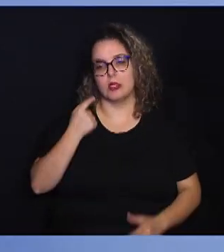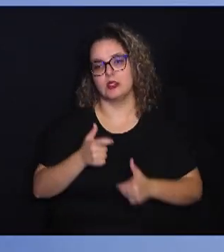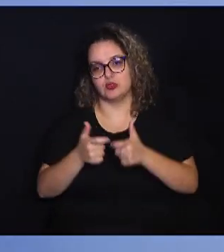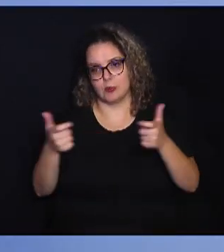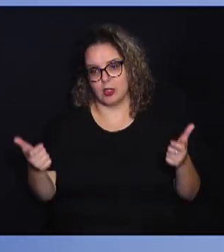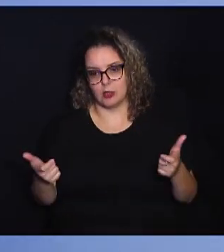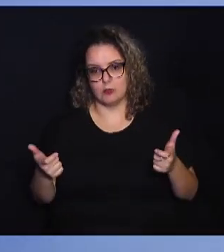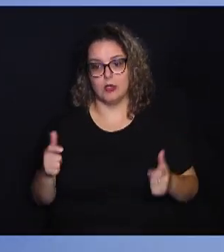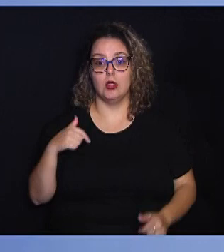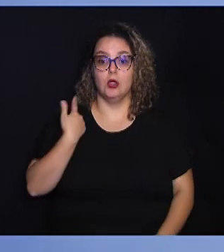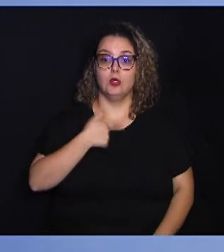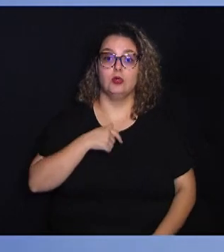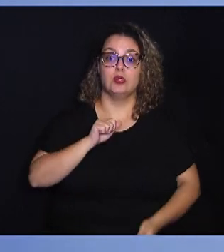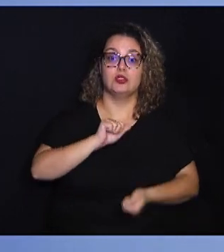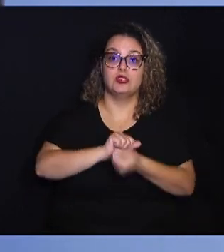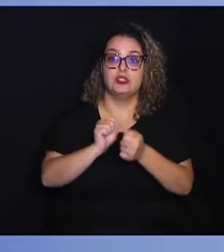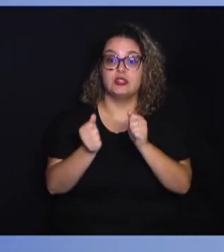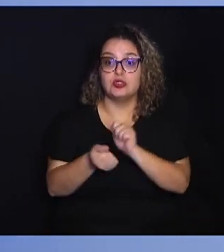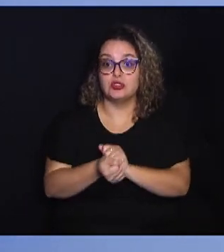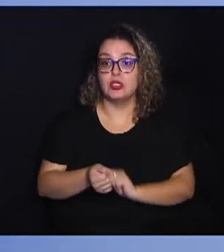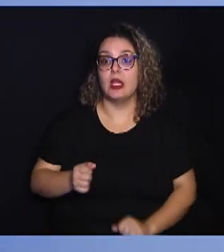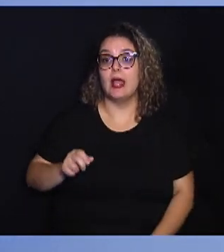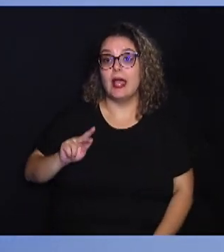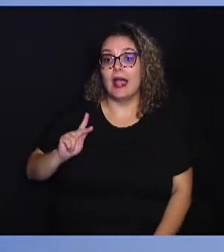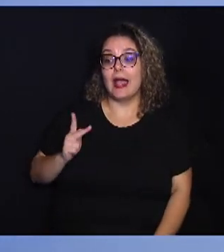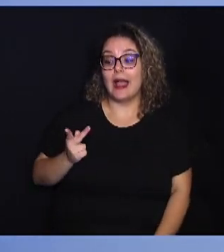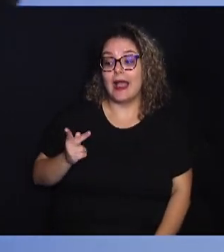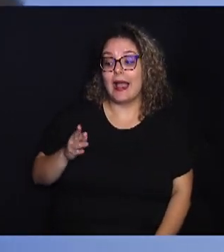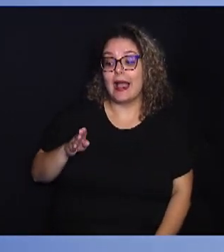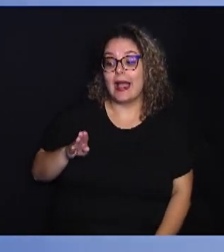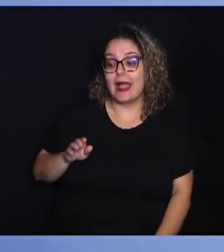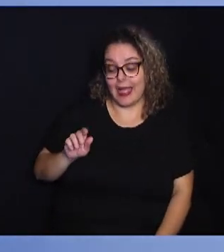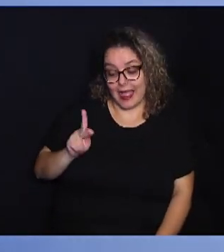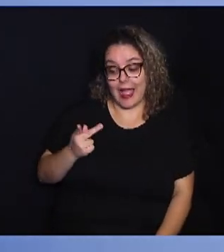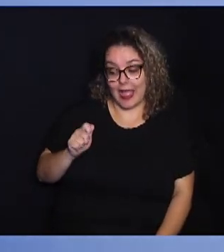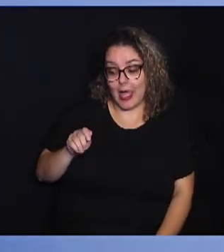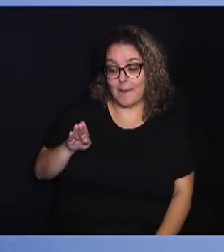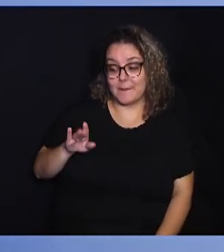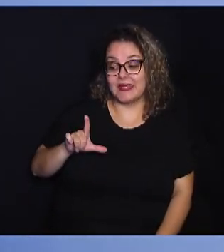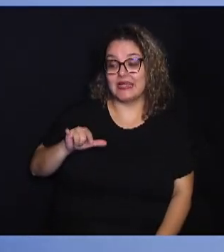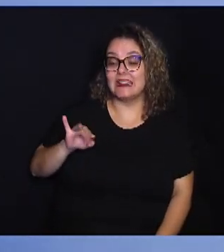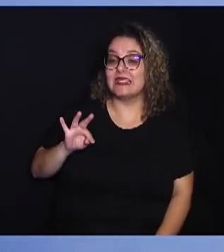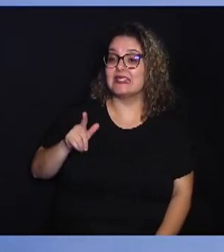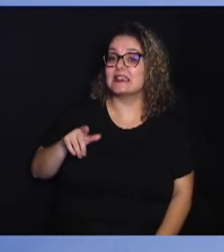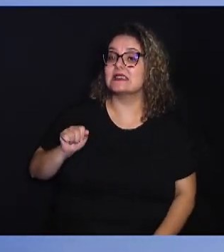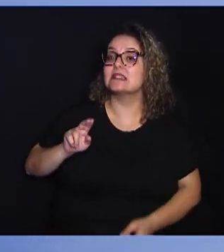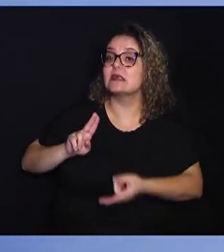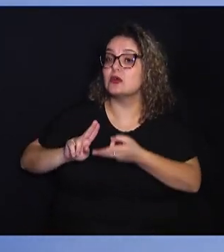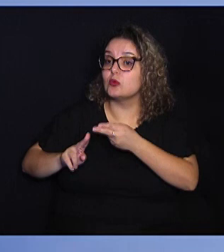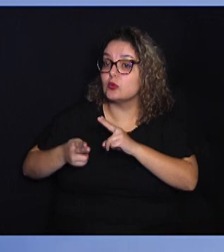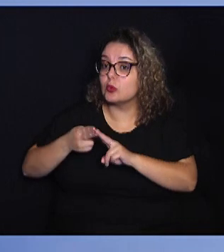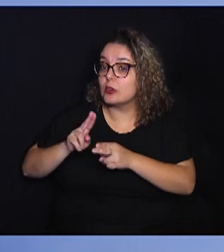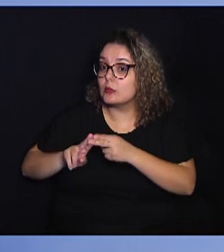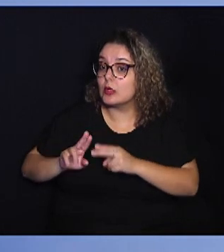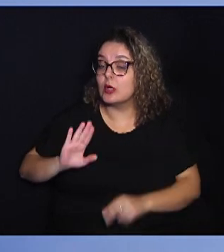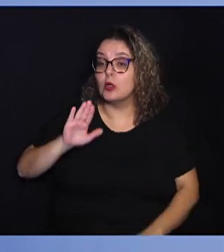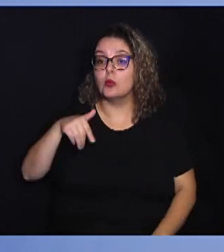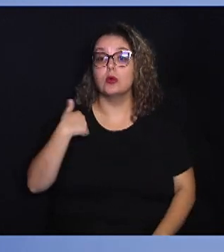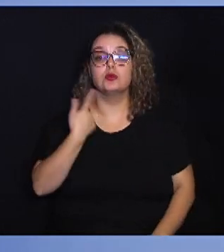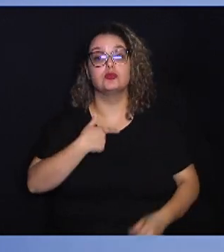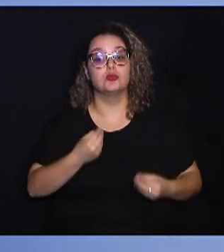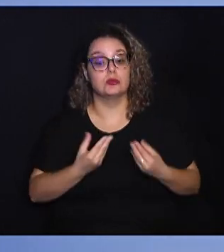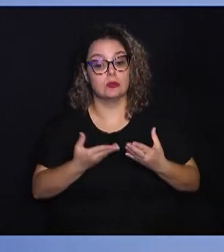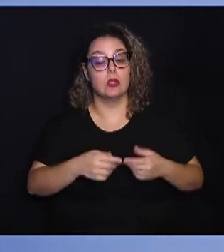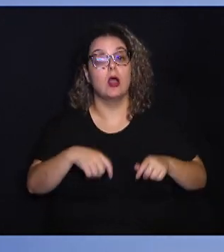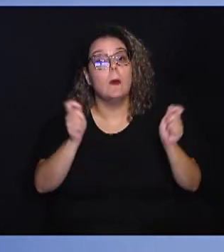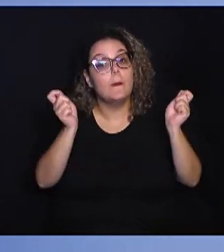de habilitação, né? O que é o processo de habilitação? É quando a gente torna possível as atividades